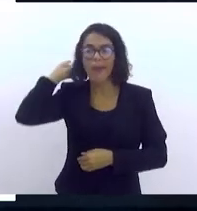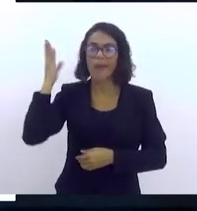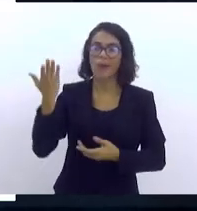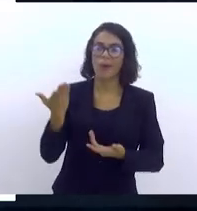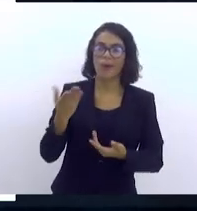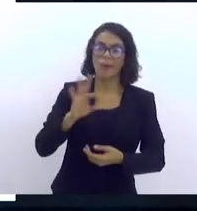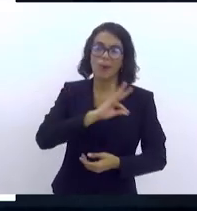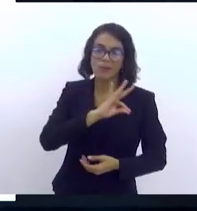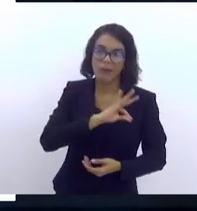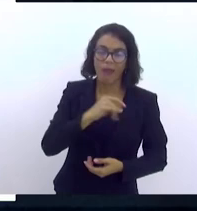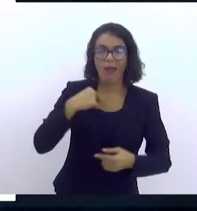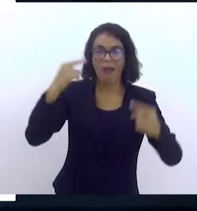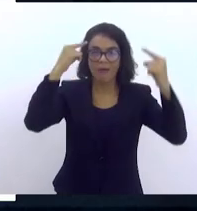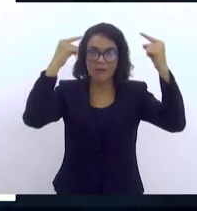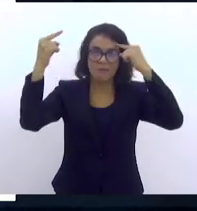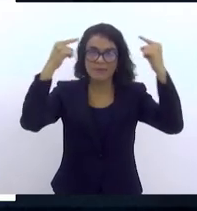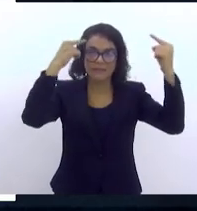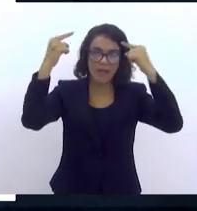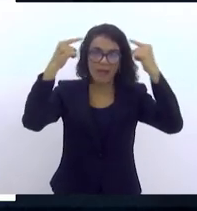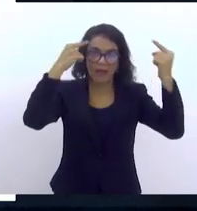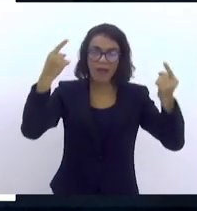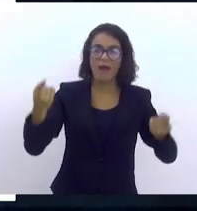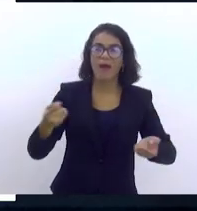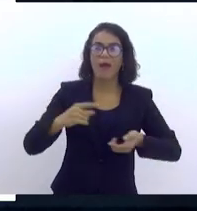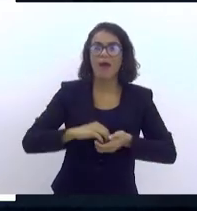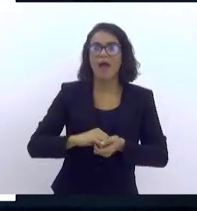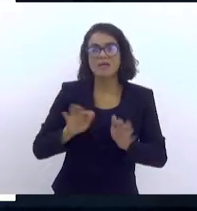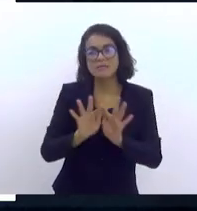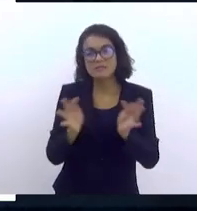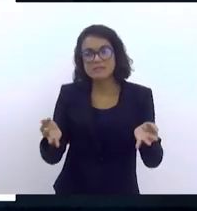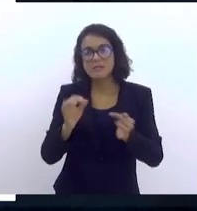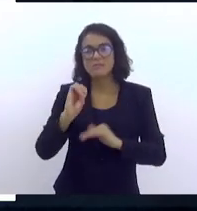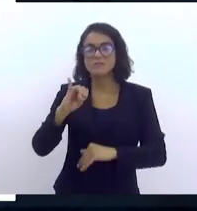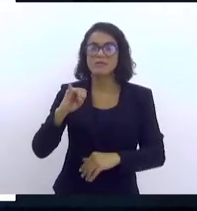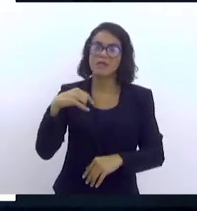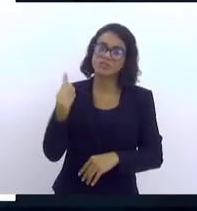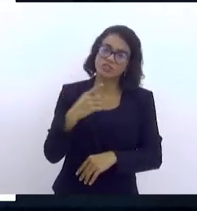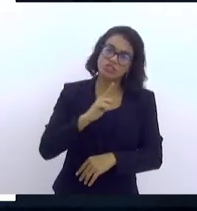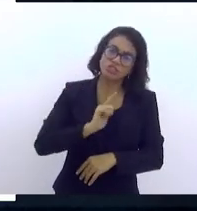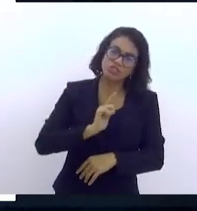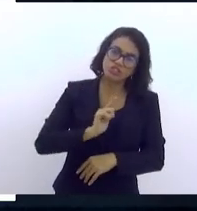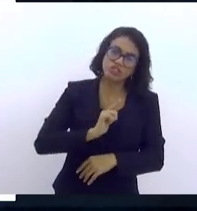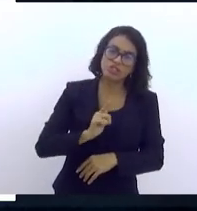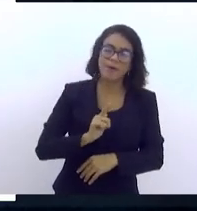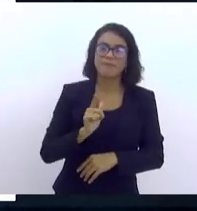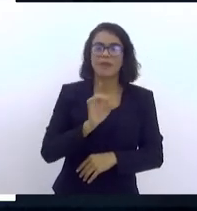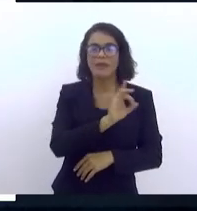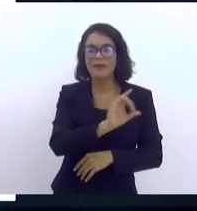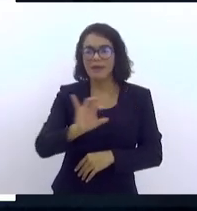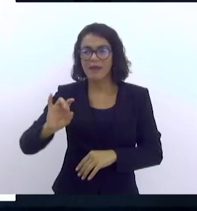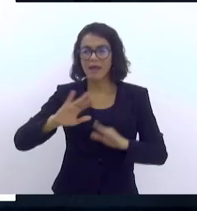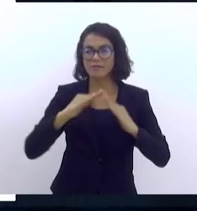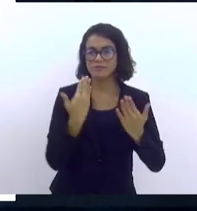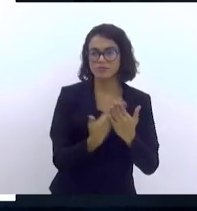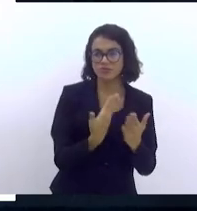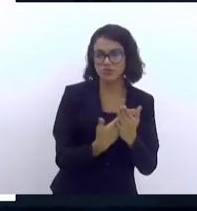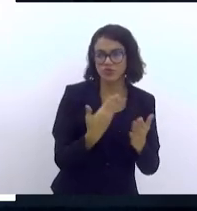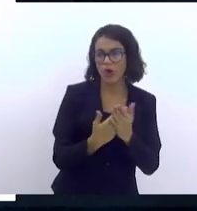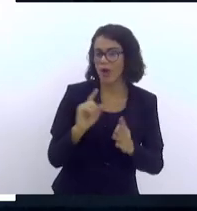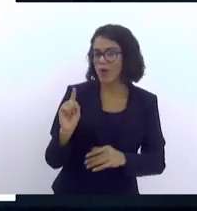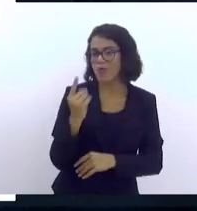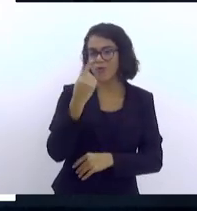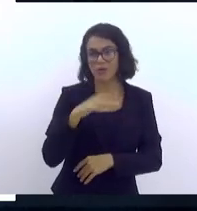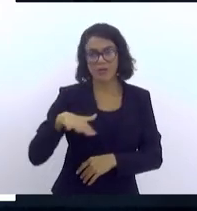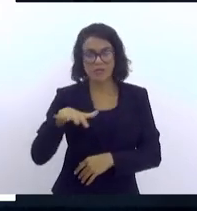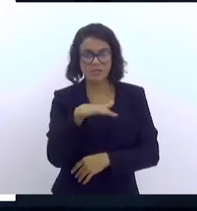a gente vai pensar num plano não seria muito mais simples se a gente tivesse uma fórmula dessa cada escola é uma situação única